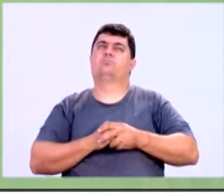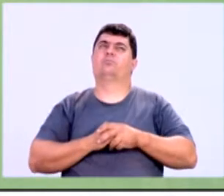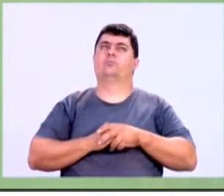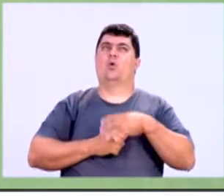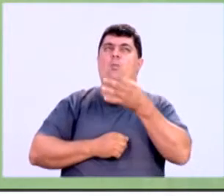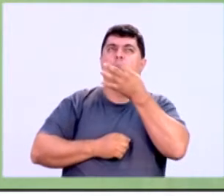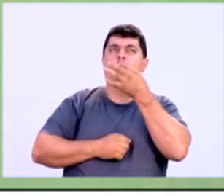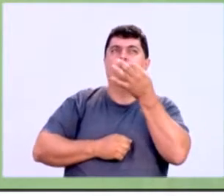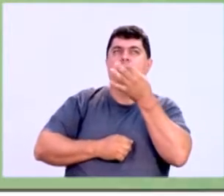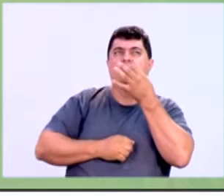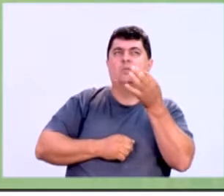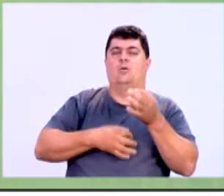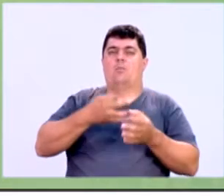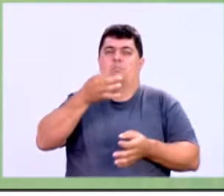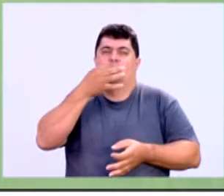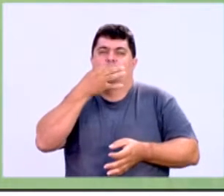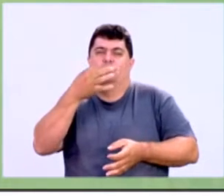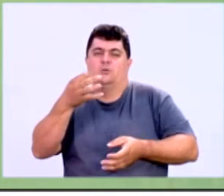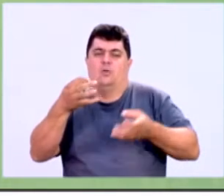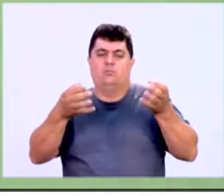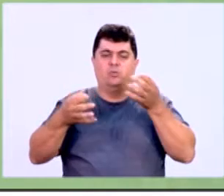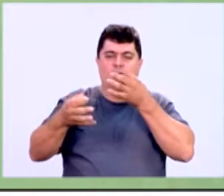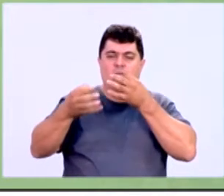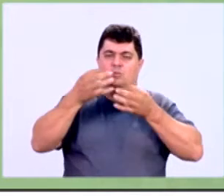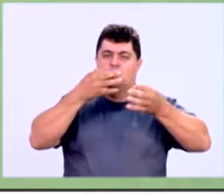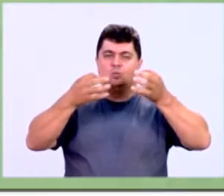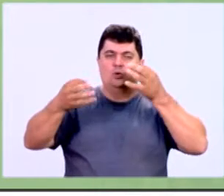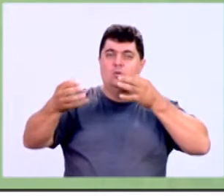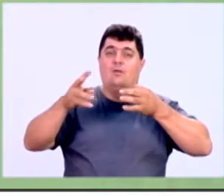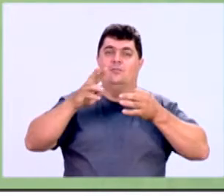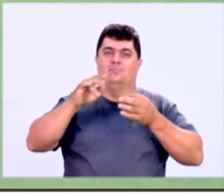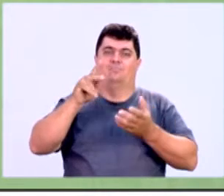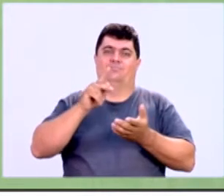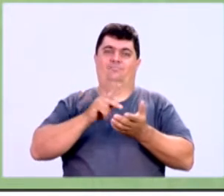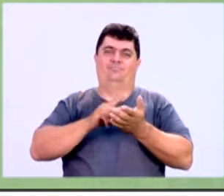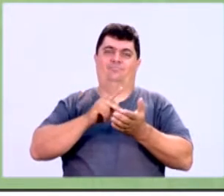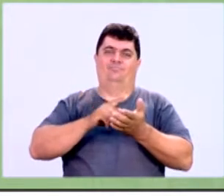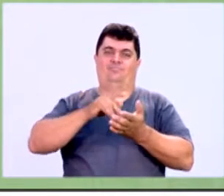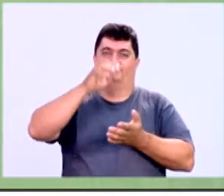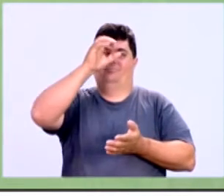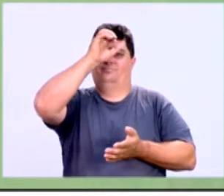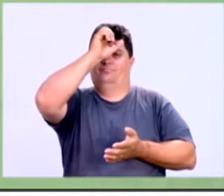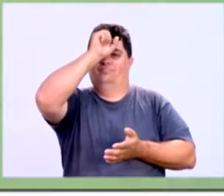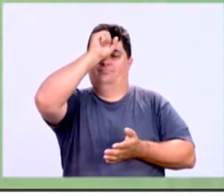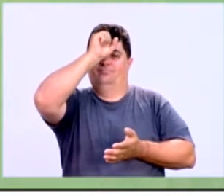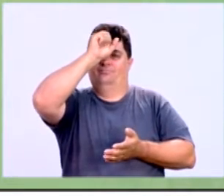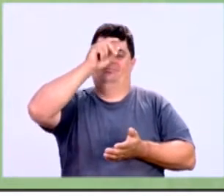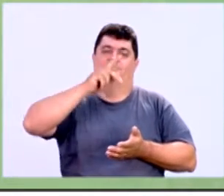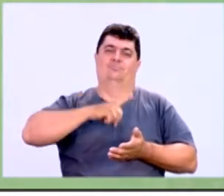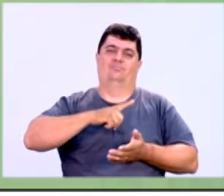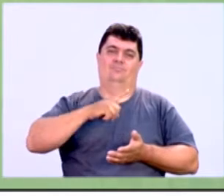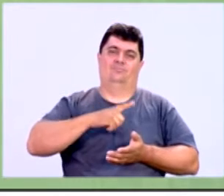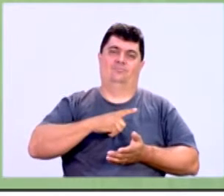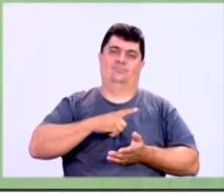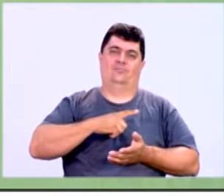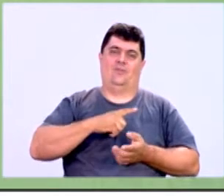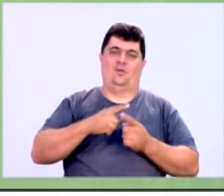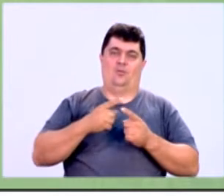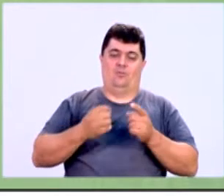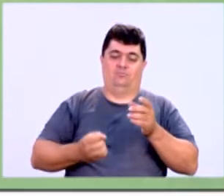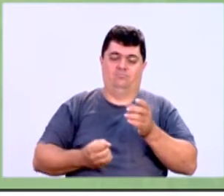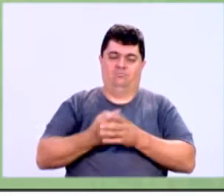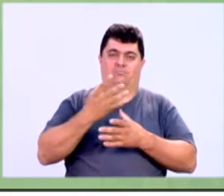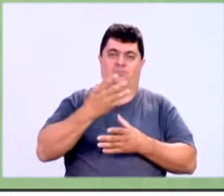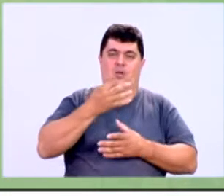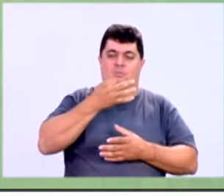né, ele vai formular quais seriam as possíveis causas, as possíveis soluções para um problema, então